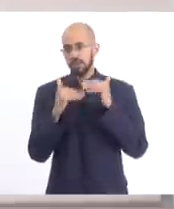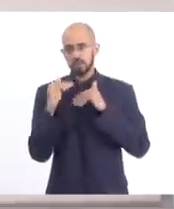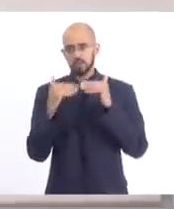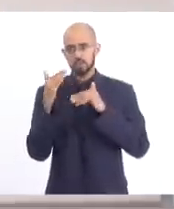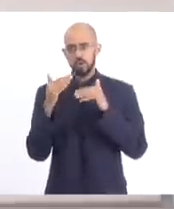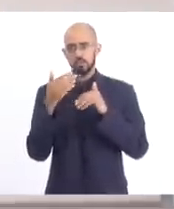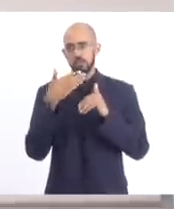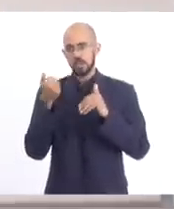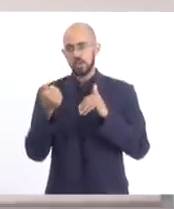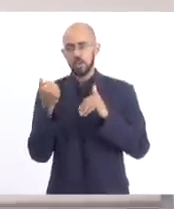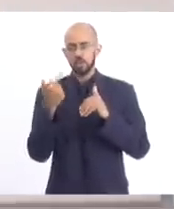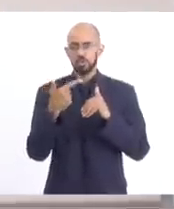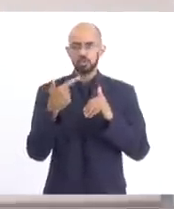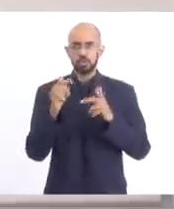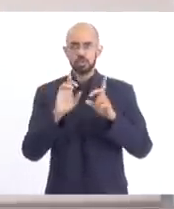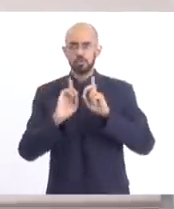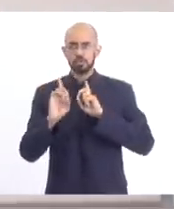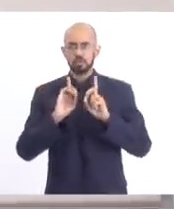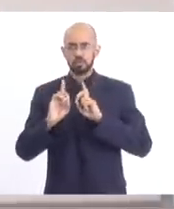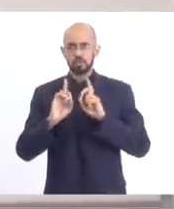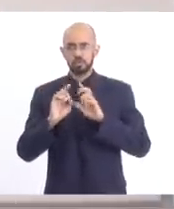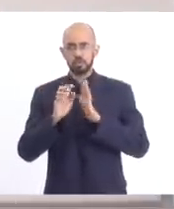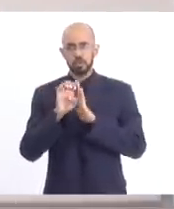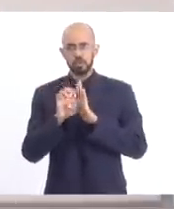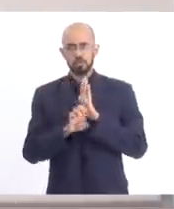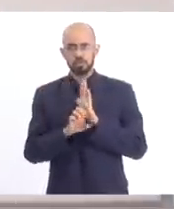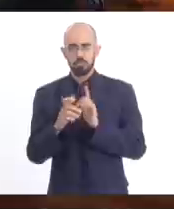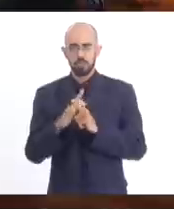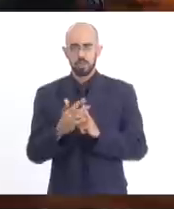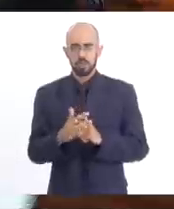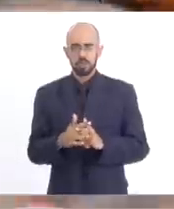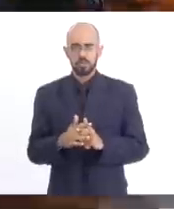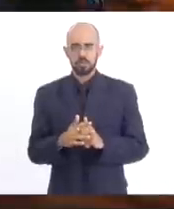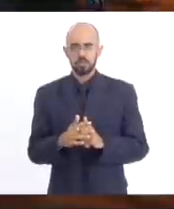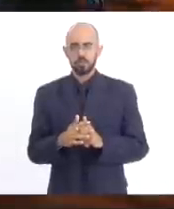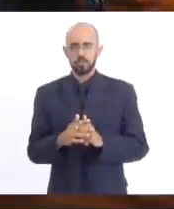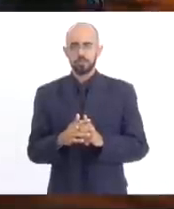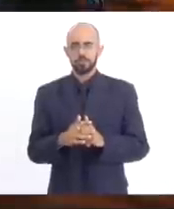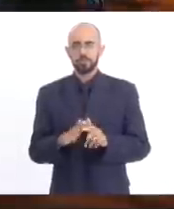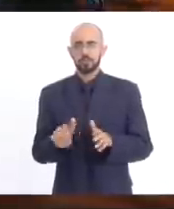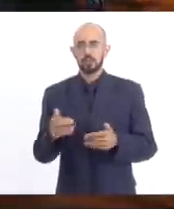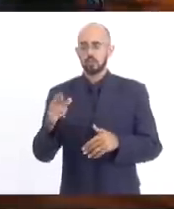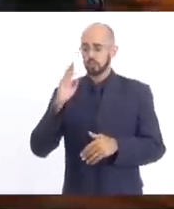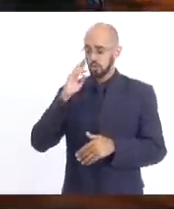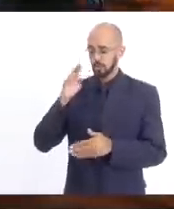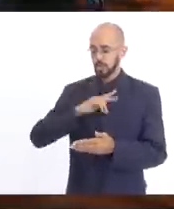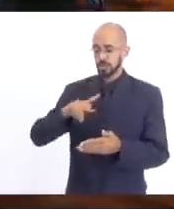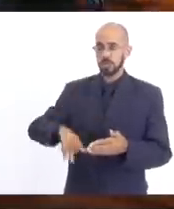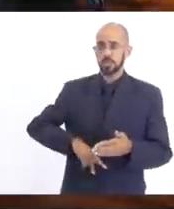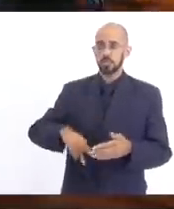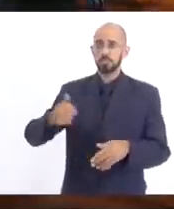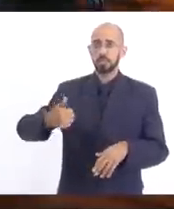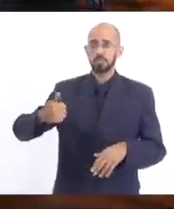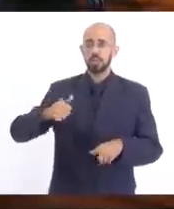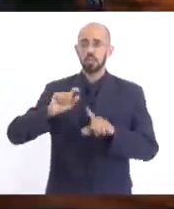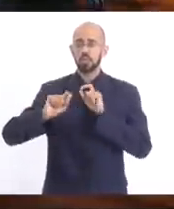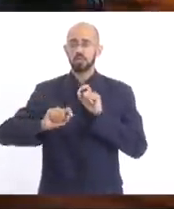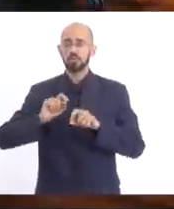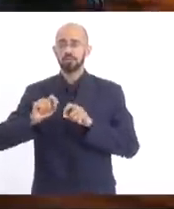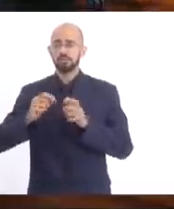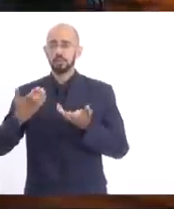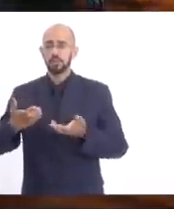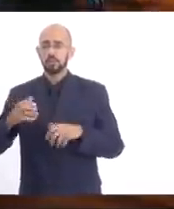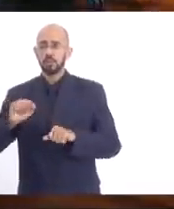principal. Tentar o encaminhamento do acordo nesses pontos. Senhor presidente, primeiro, se Vossa Excelência me permite, eu quero